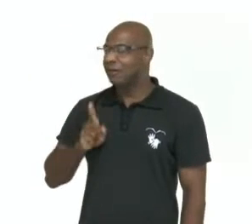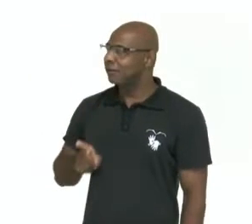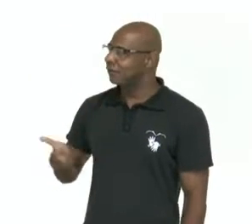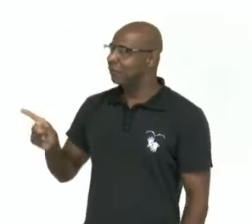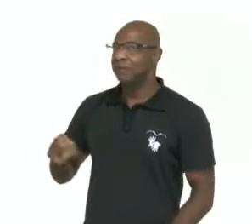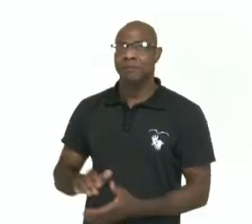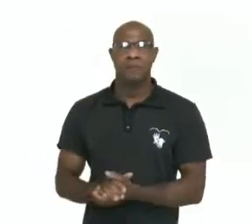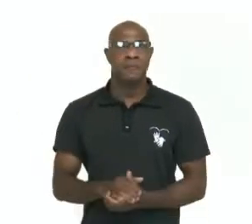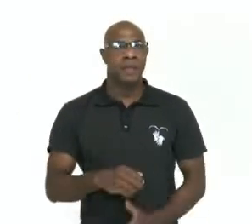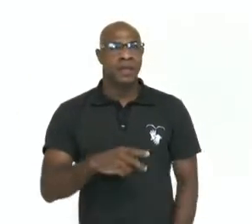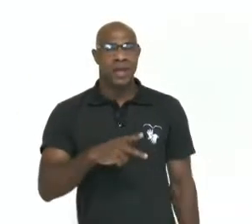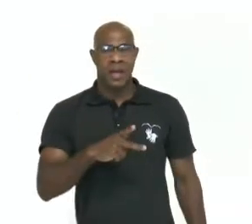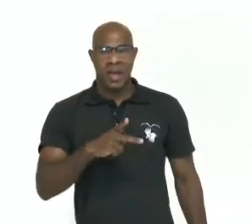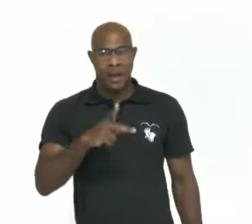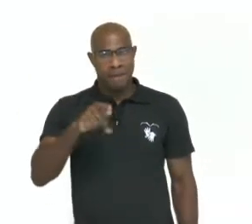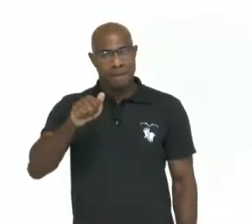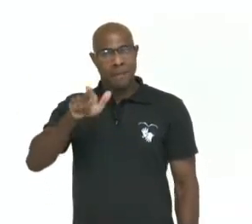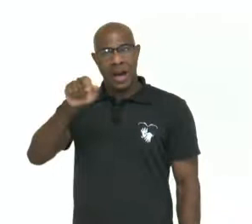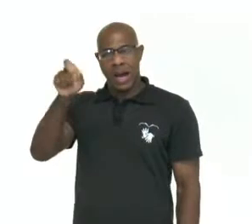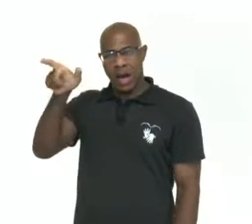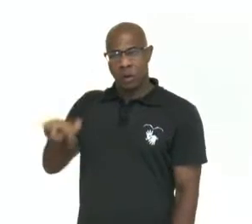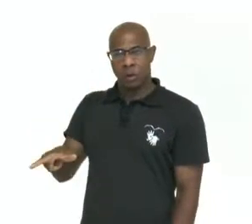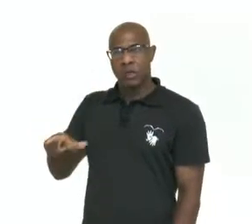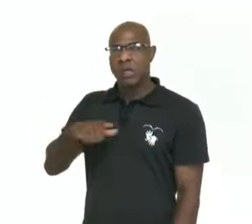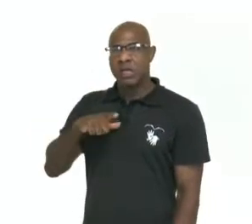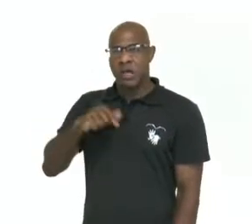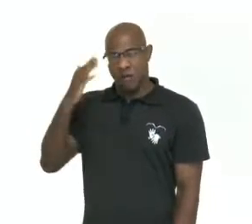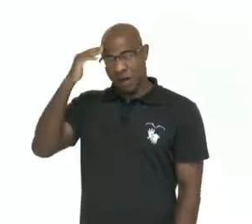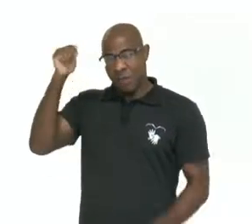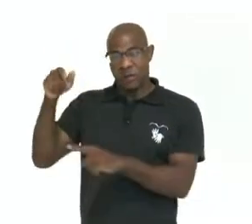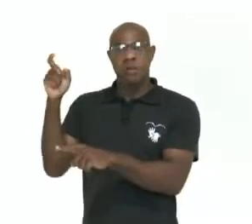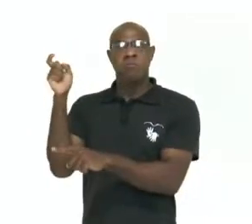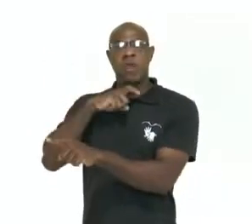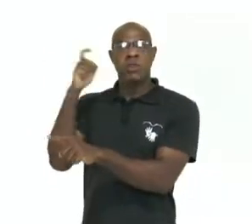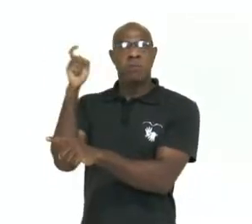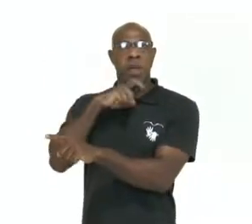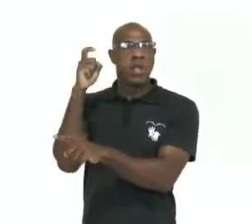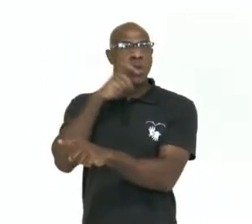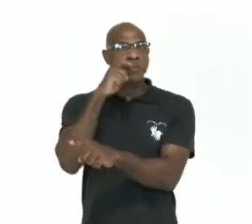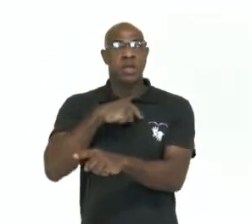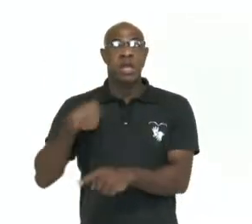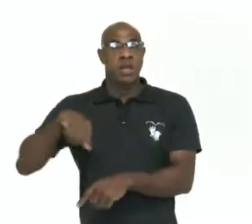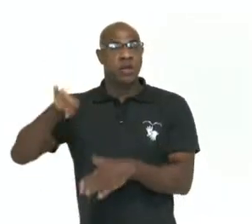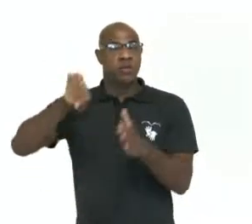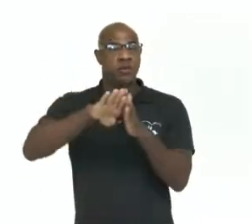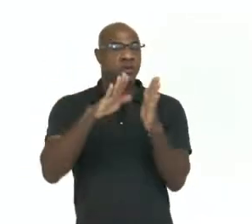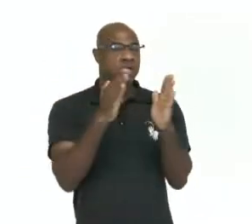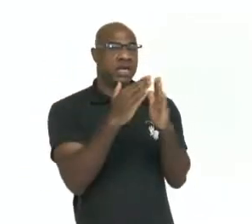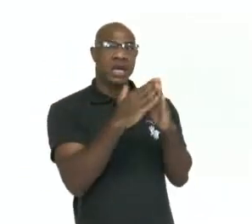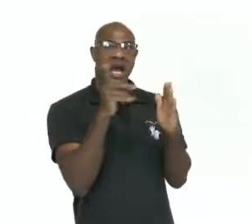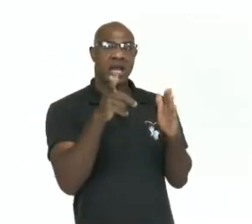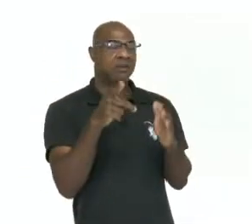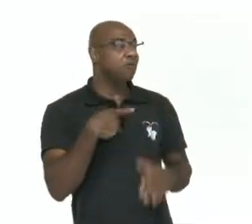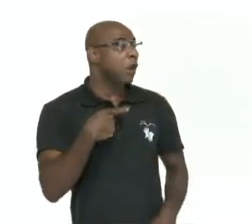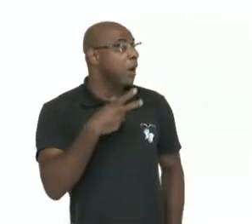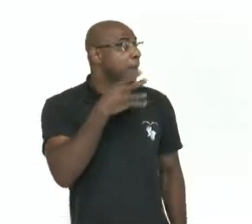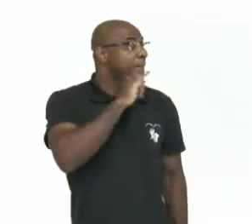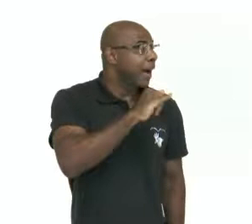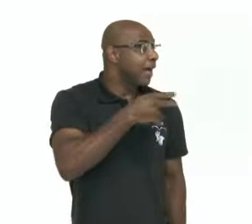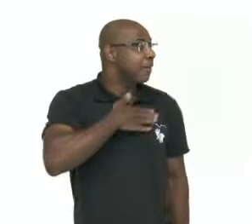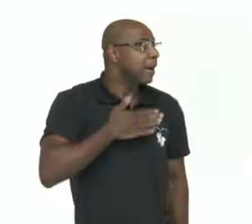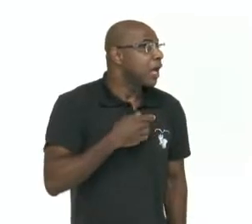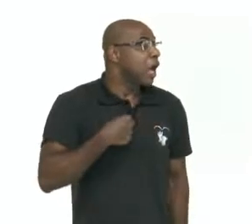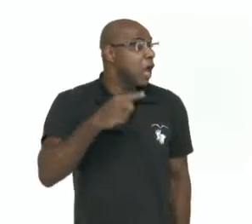Paulo tinha fama de mentiroso. Um dia, chegou em casa dizendo que tinha visto no campo 2 dragões à independência,